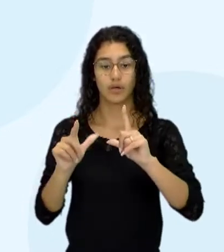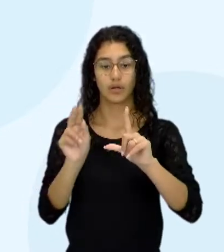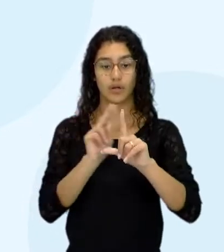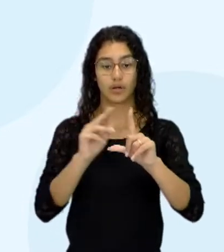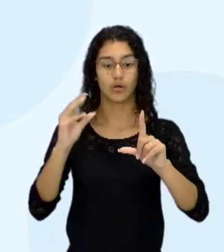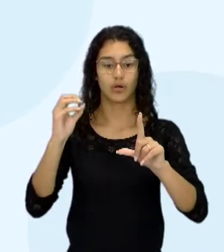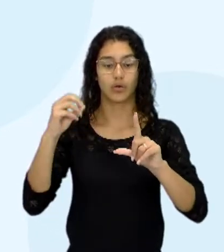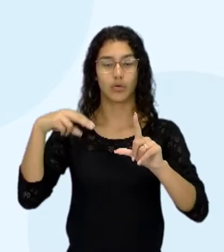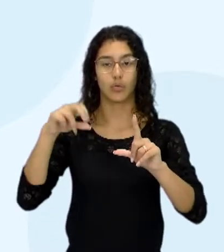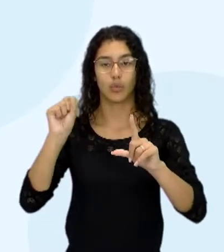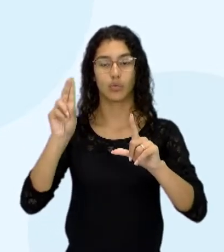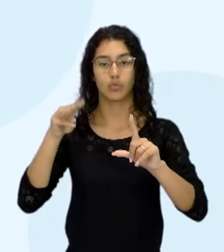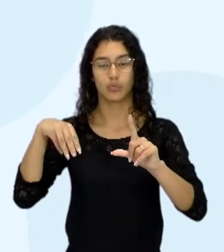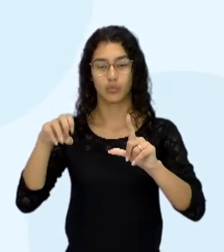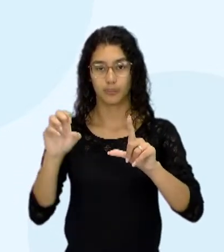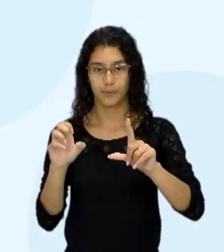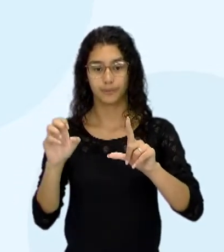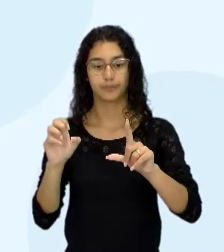né, consuma.